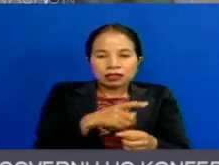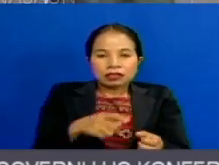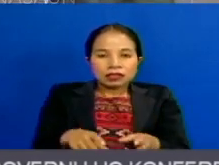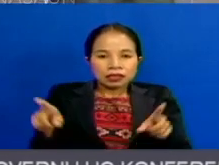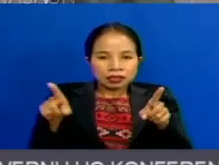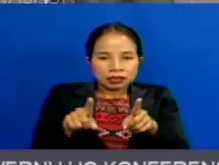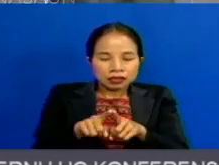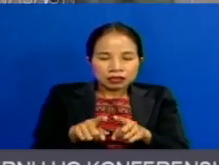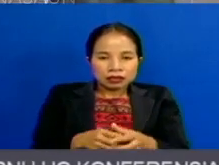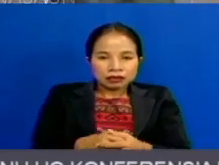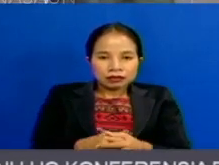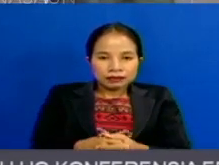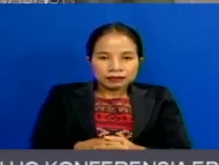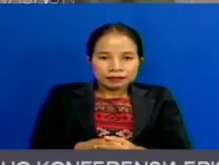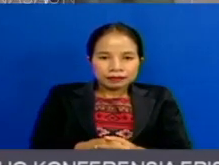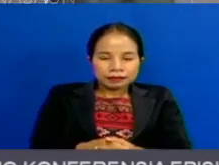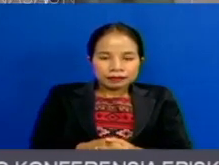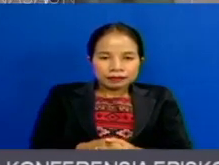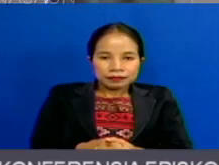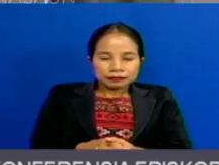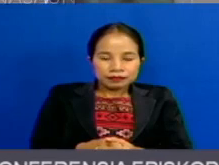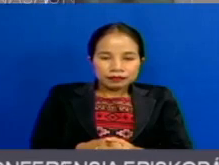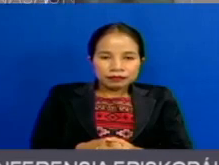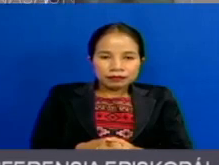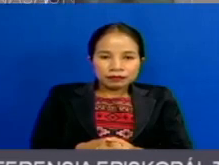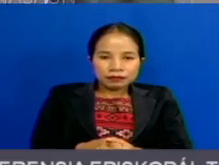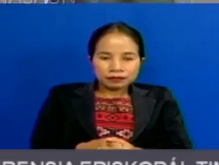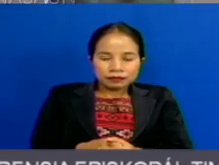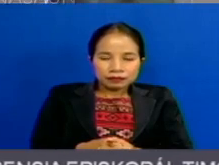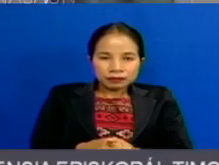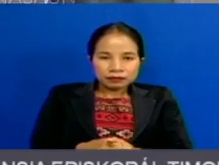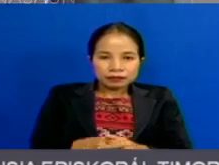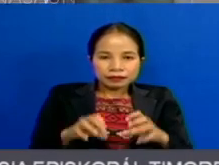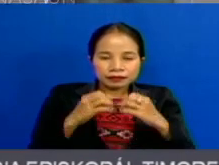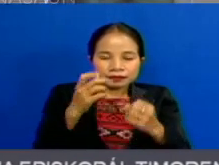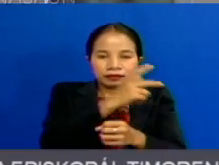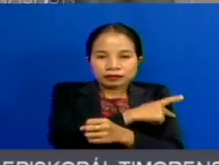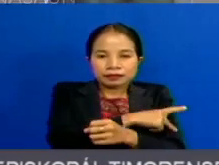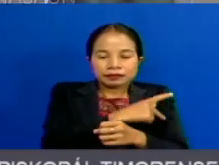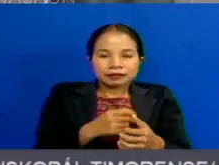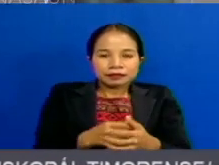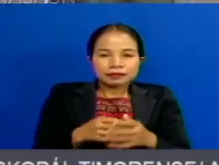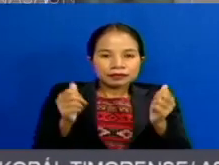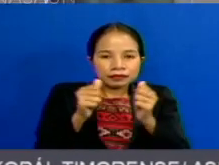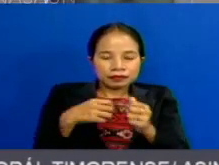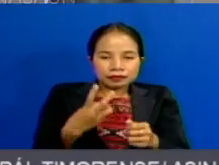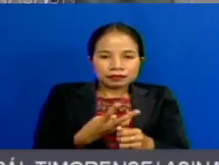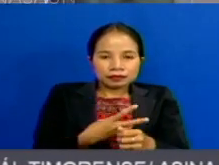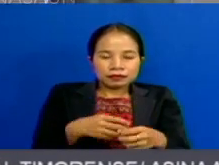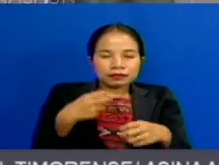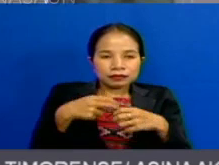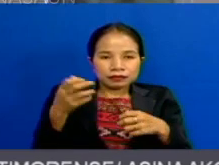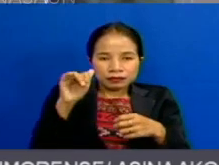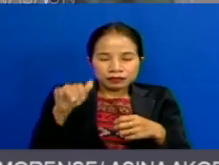sendar sara padrang ba obat padroi ruba fundasam klinik berikutnya saya buka solusan mutu ko itu. Dificuldade serne